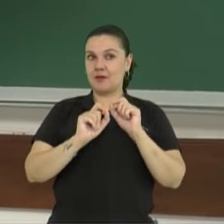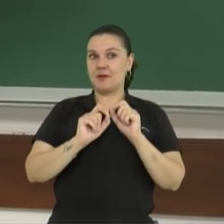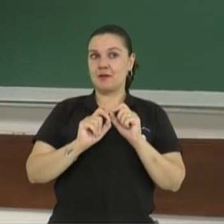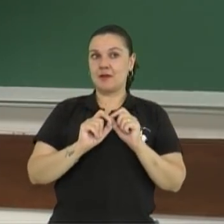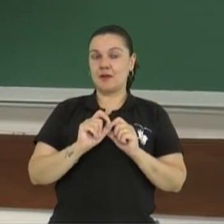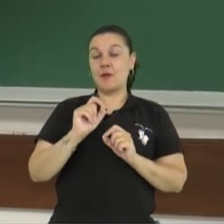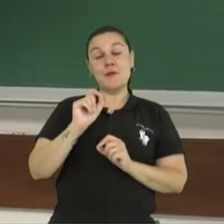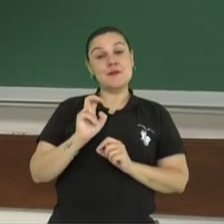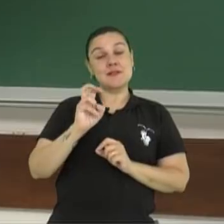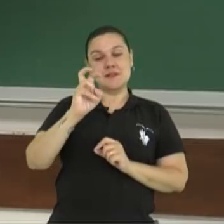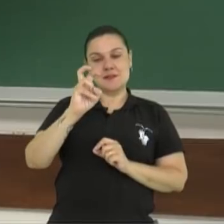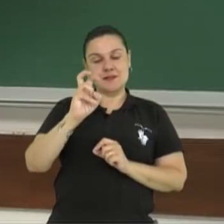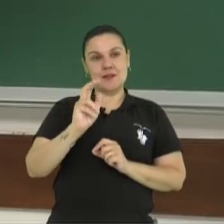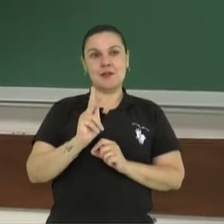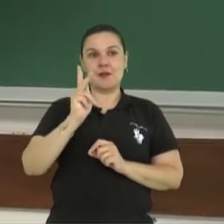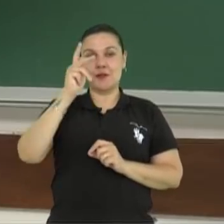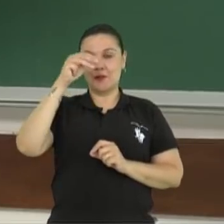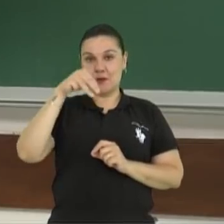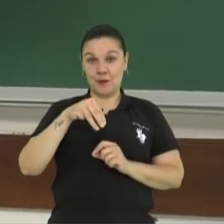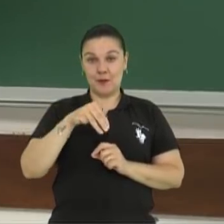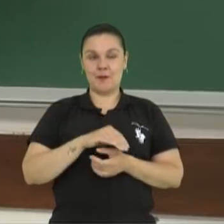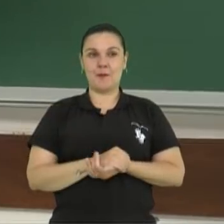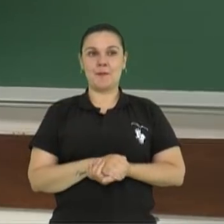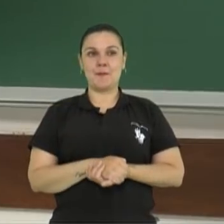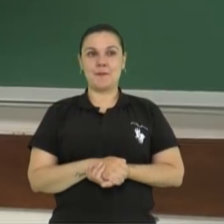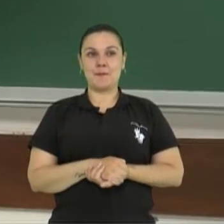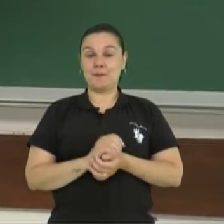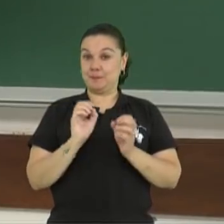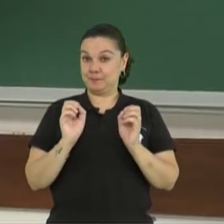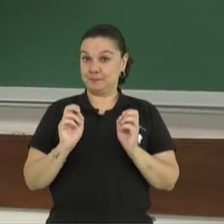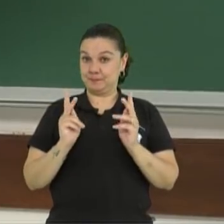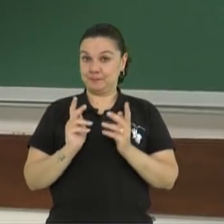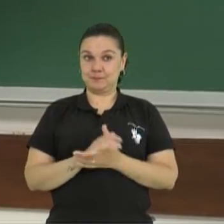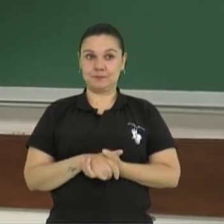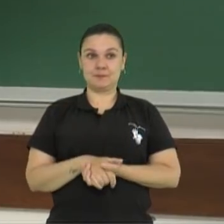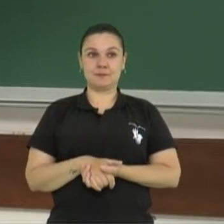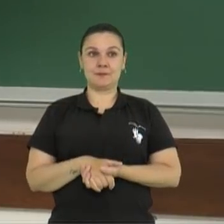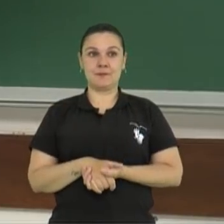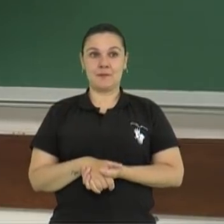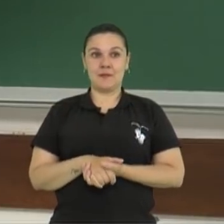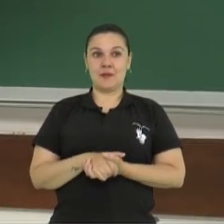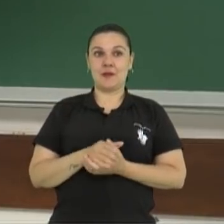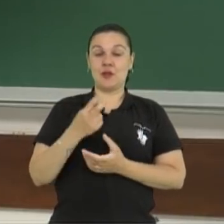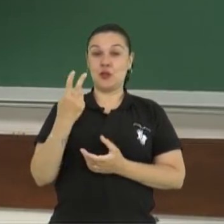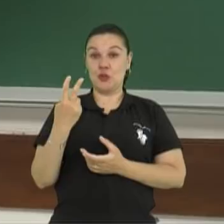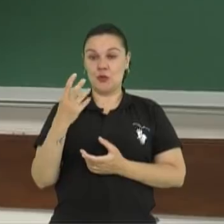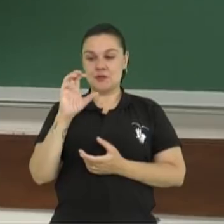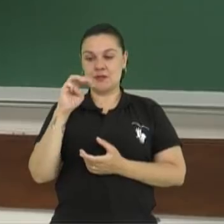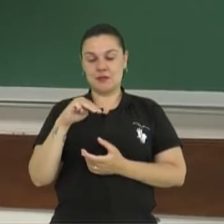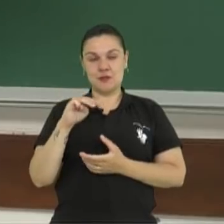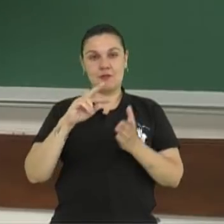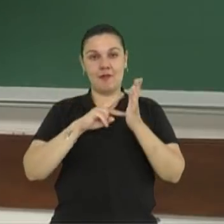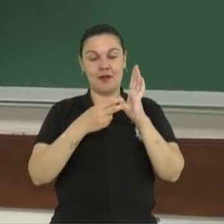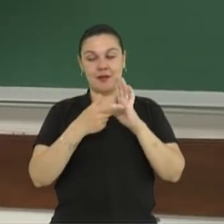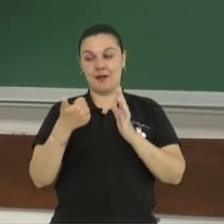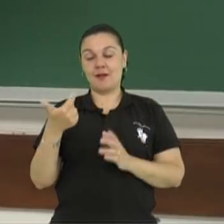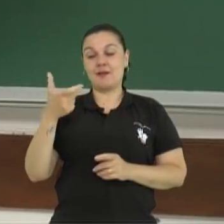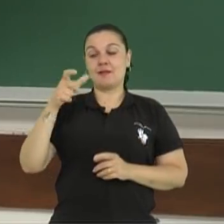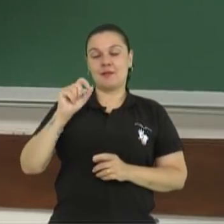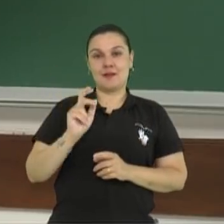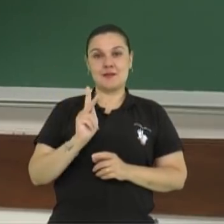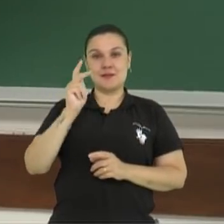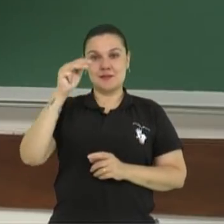a 5 quilômetros, ok? 2 centímetros no mapa equivale